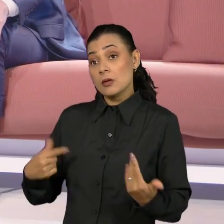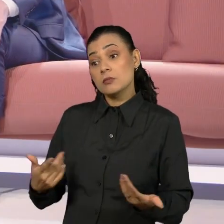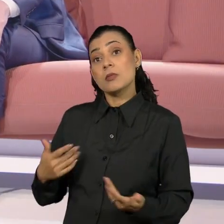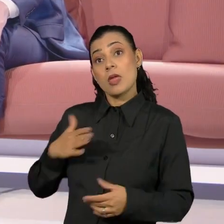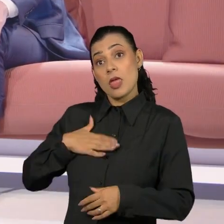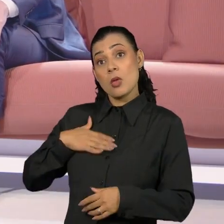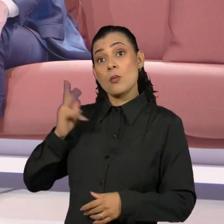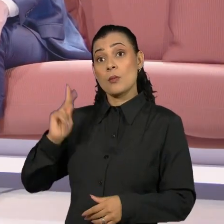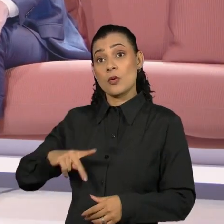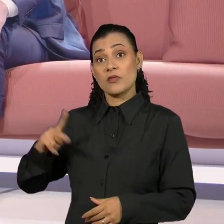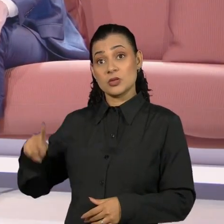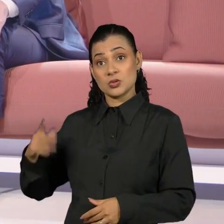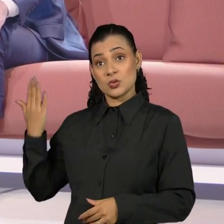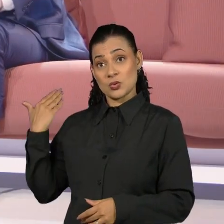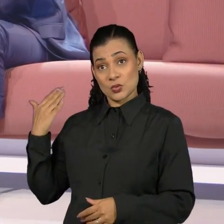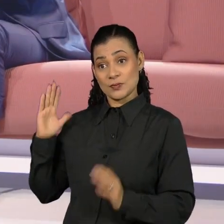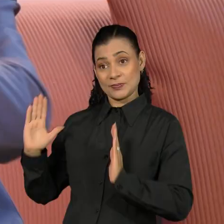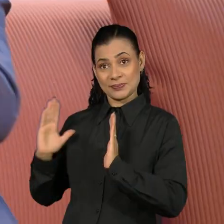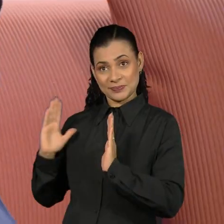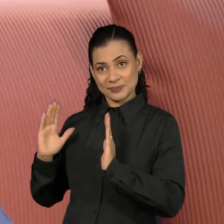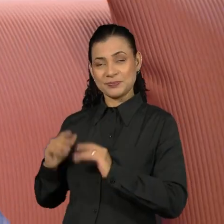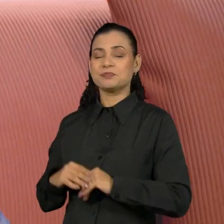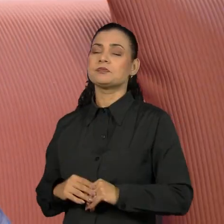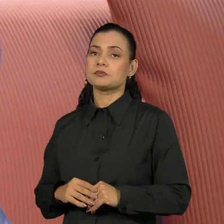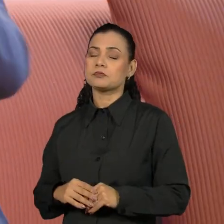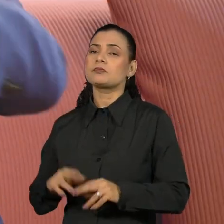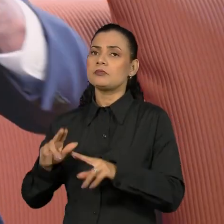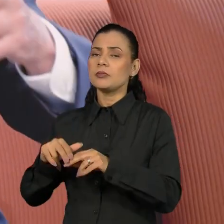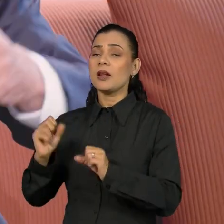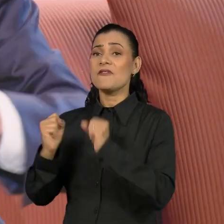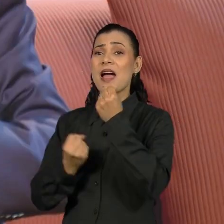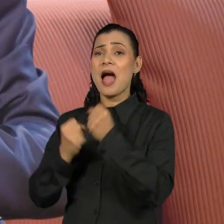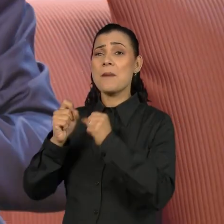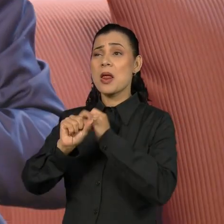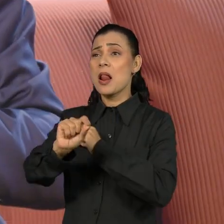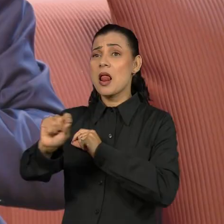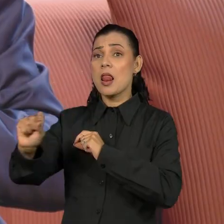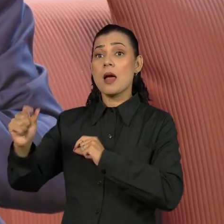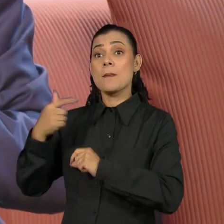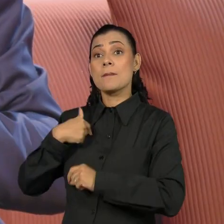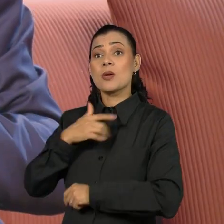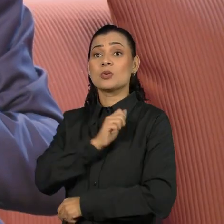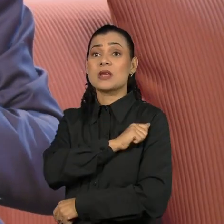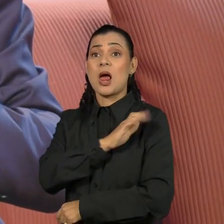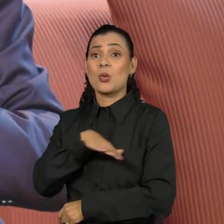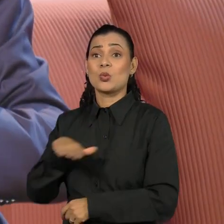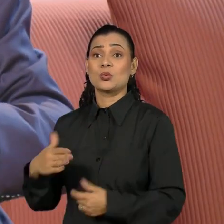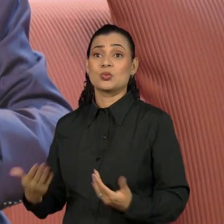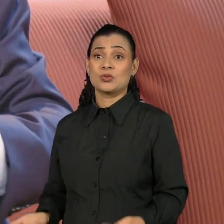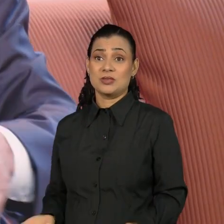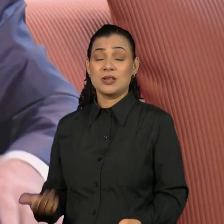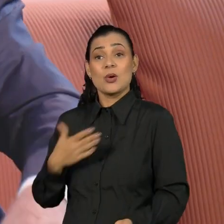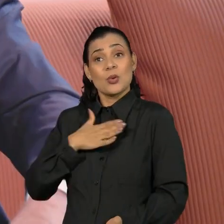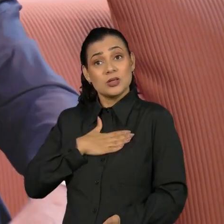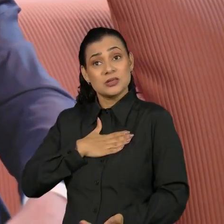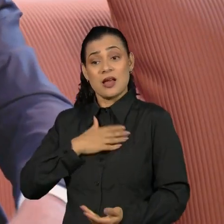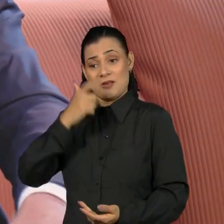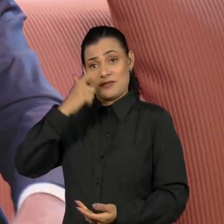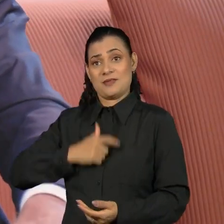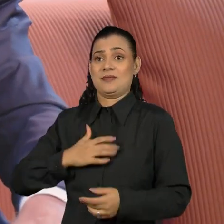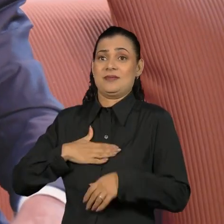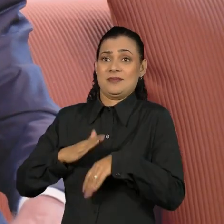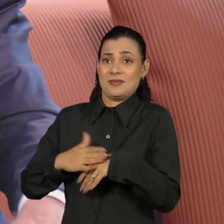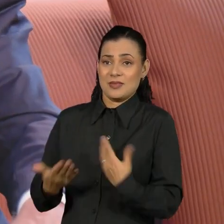era professor no Madureza, nas fábricas todos eram meus alunos, né, que gostavam do professor. A